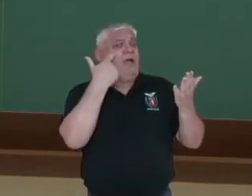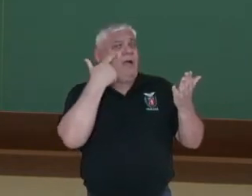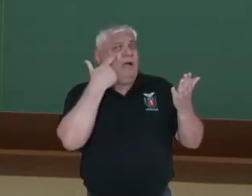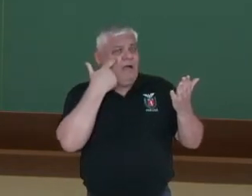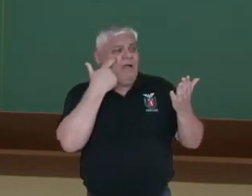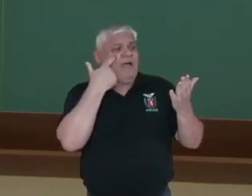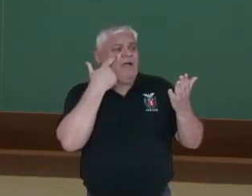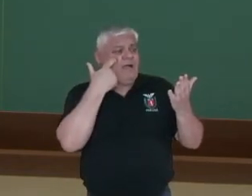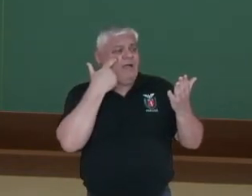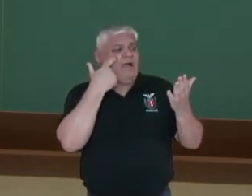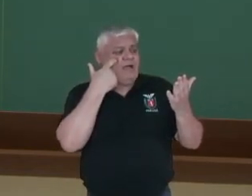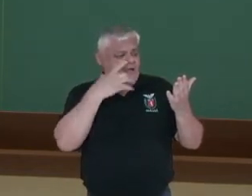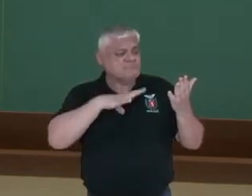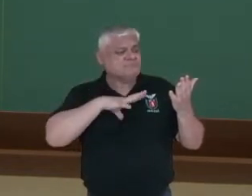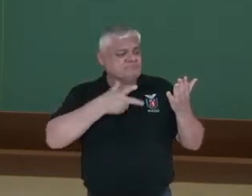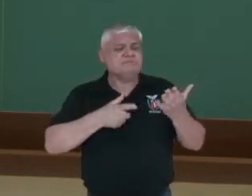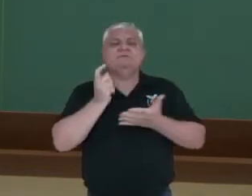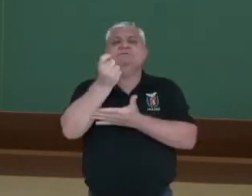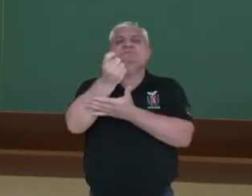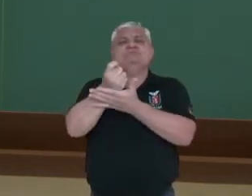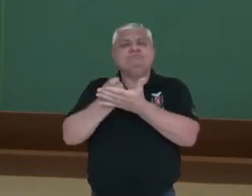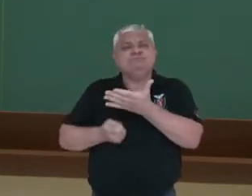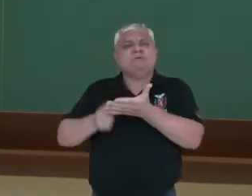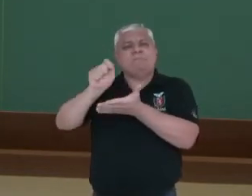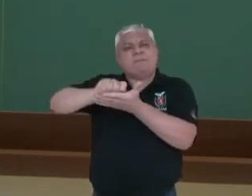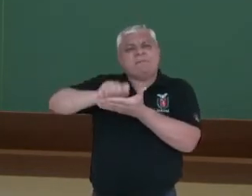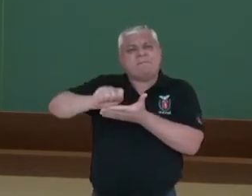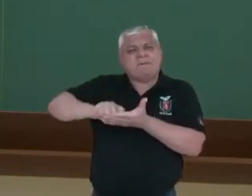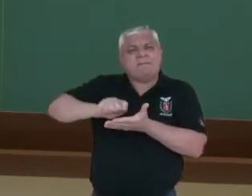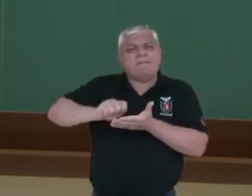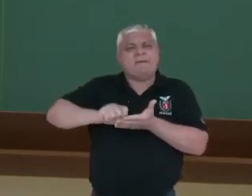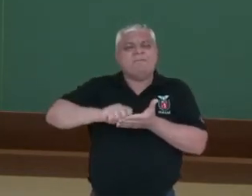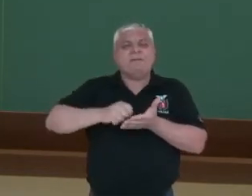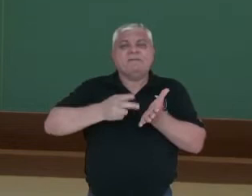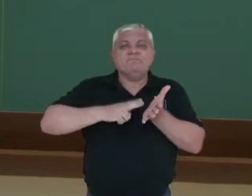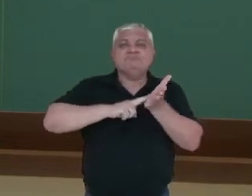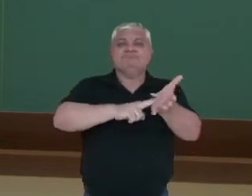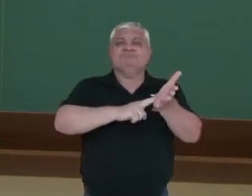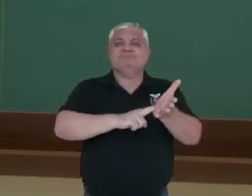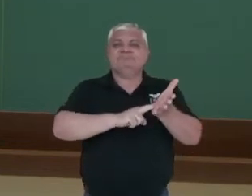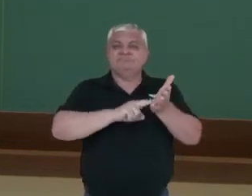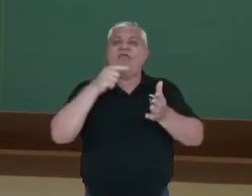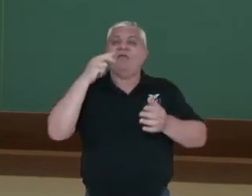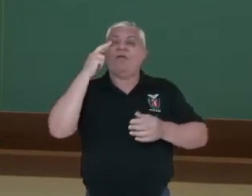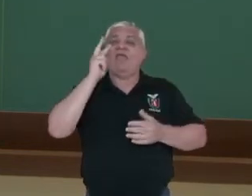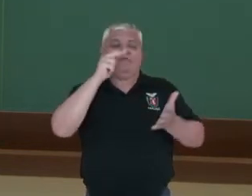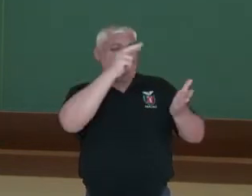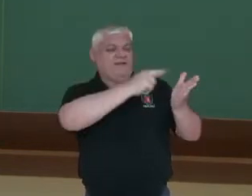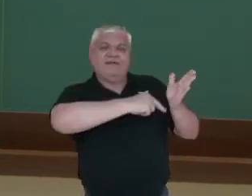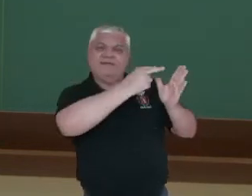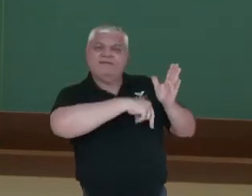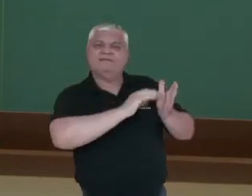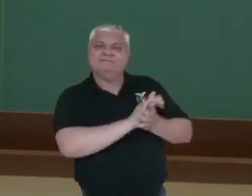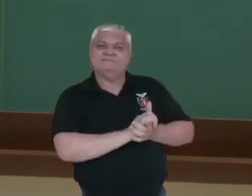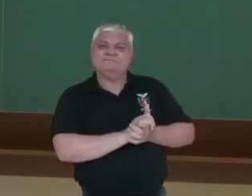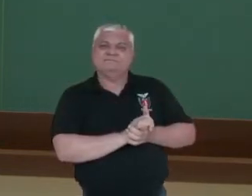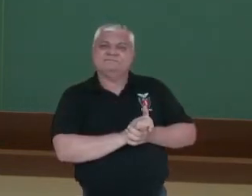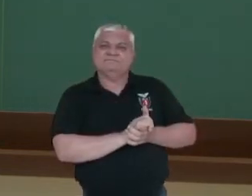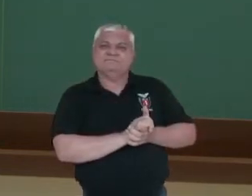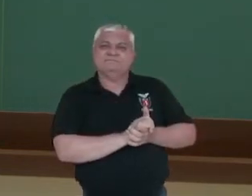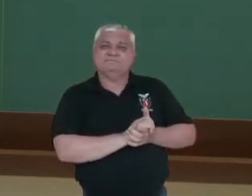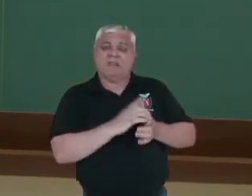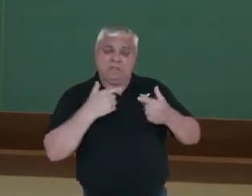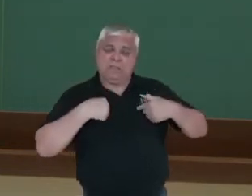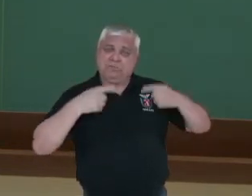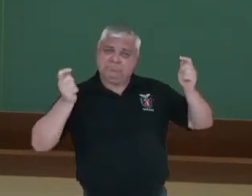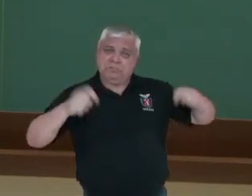eu vou falar sobre isso. Não é legal, não quero saber, eu vou falar. Eu quero que me ouçam. E ela escreveu. Eu